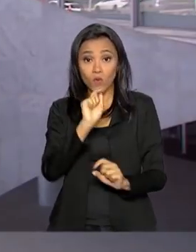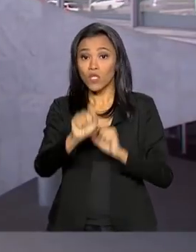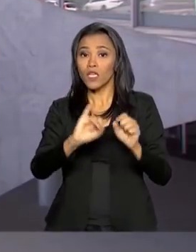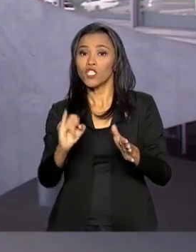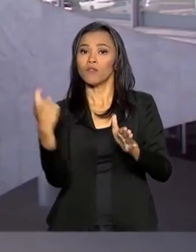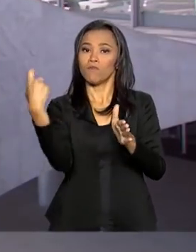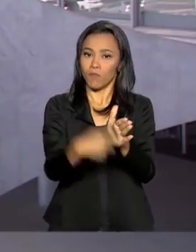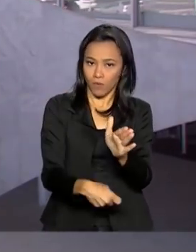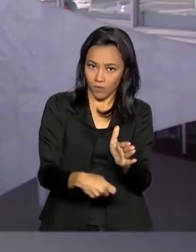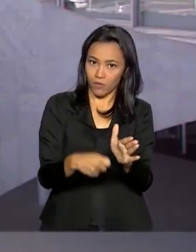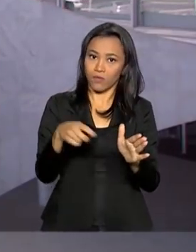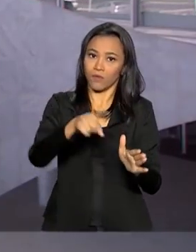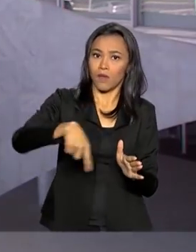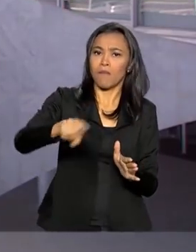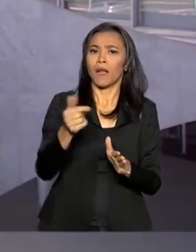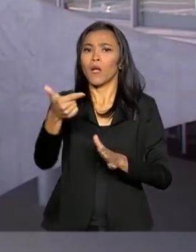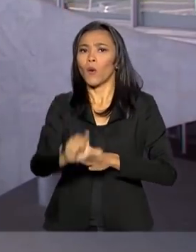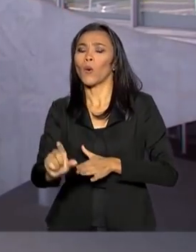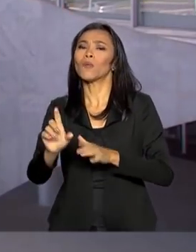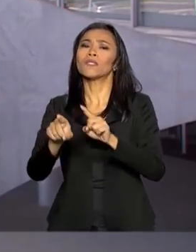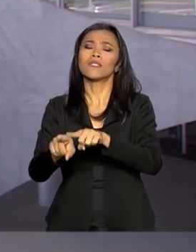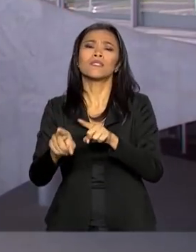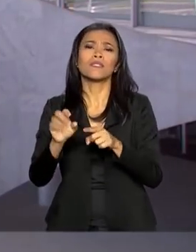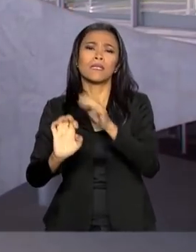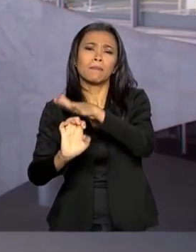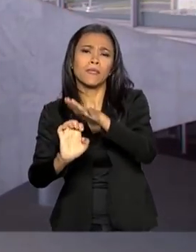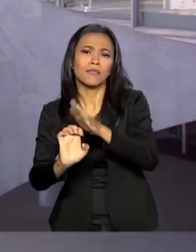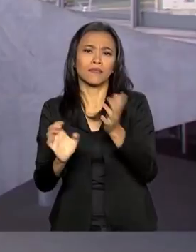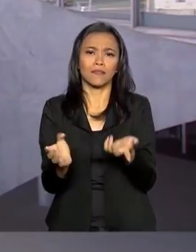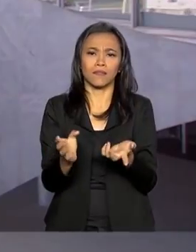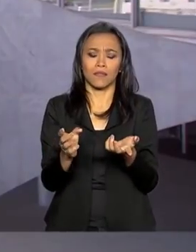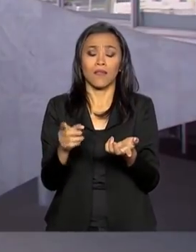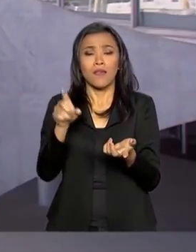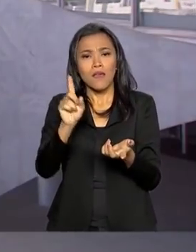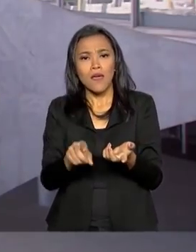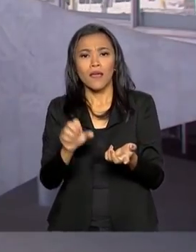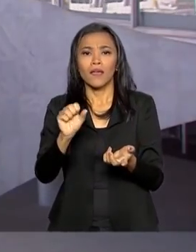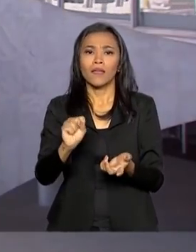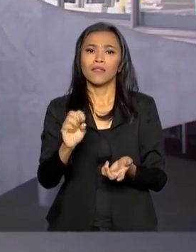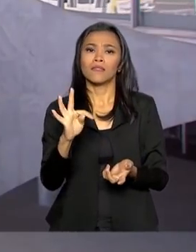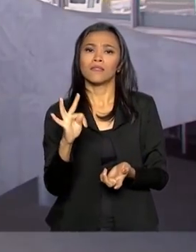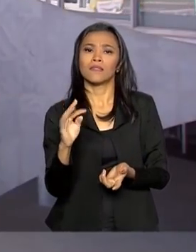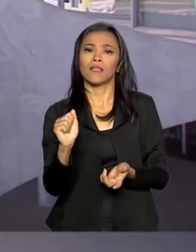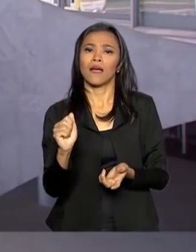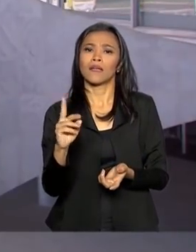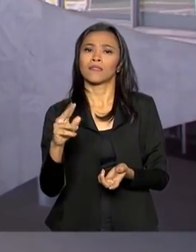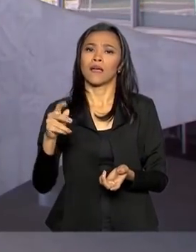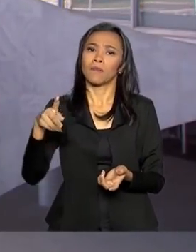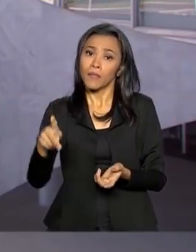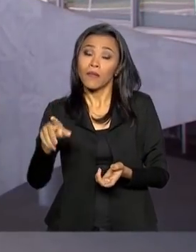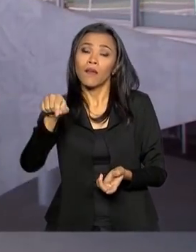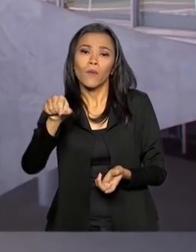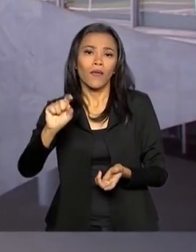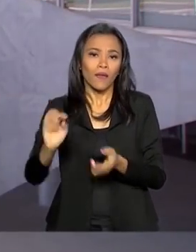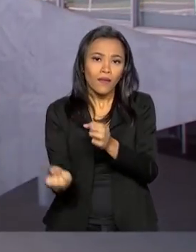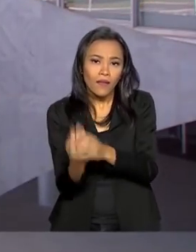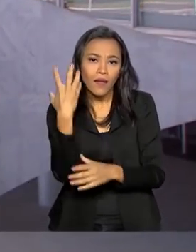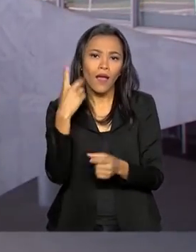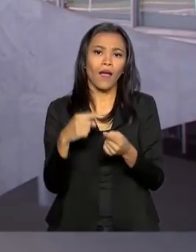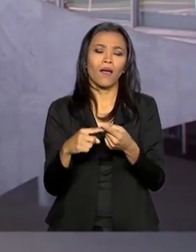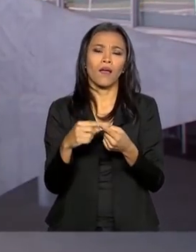para startups. O Inova Simples prevê um tratamento diferenciado para estimular a criação, a